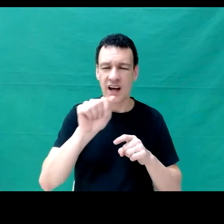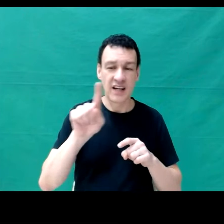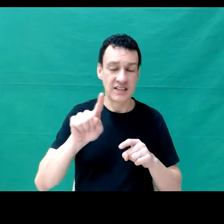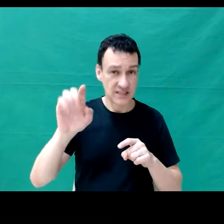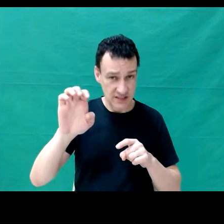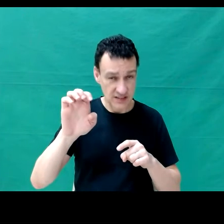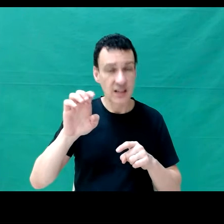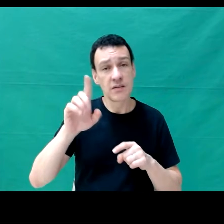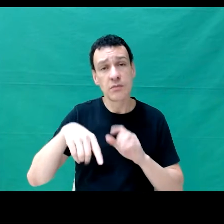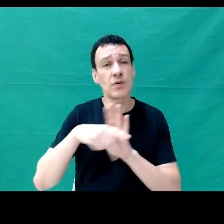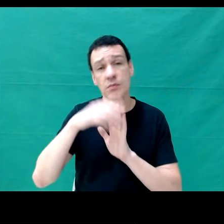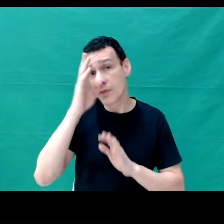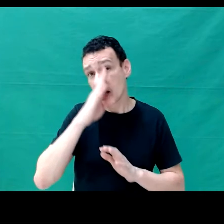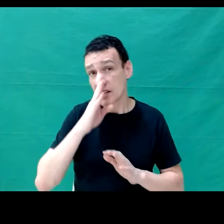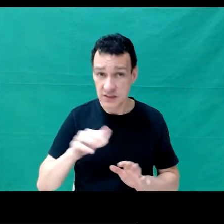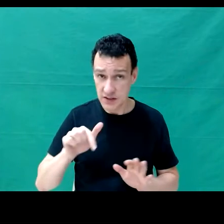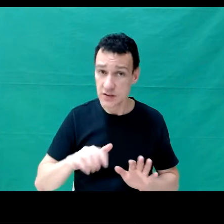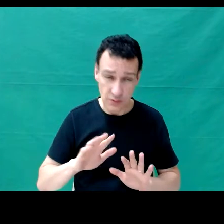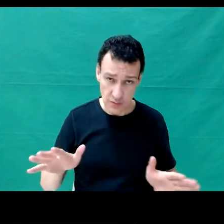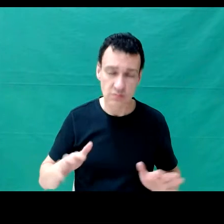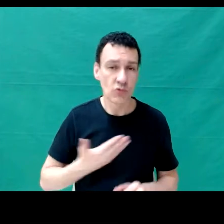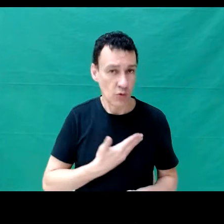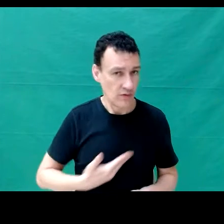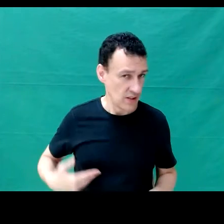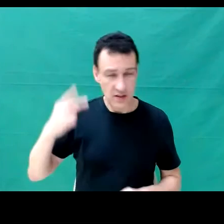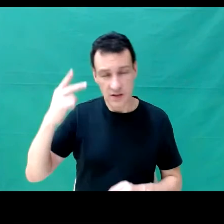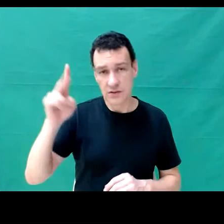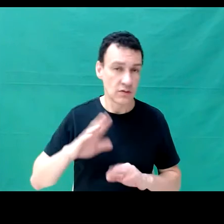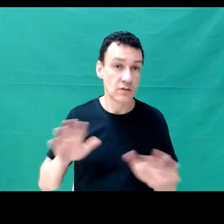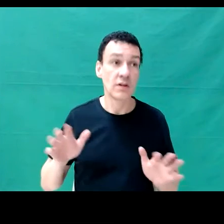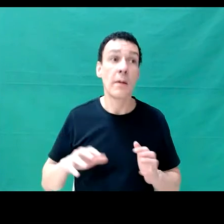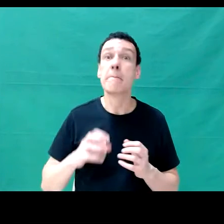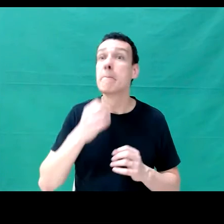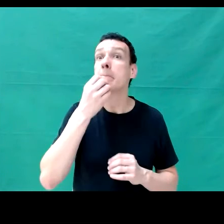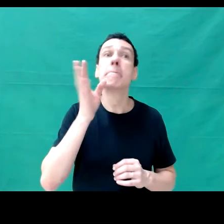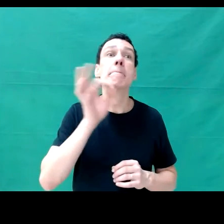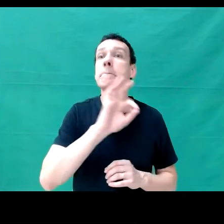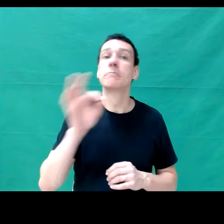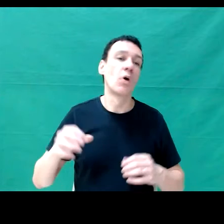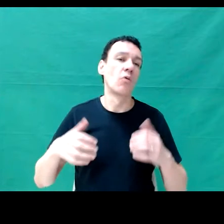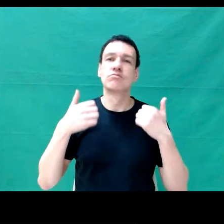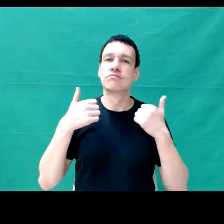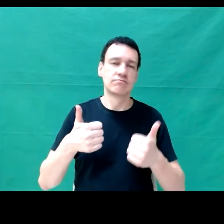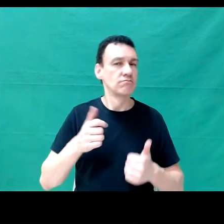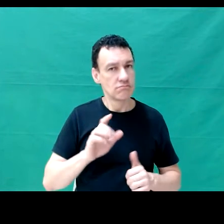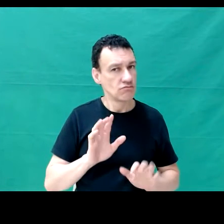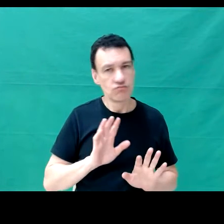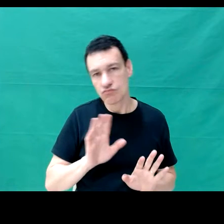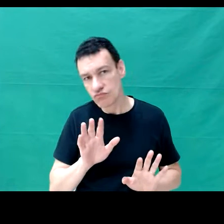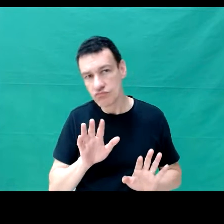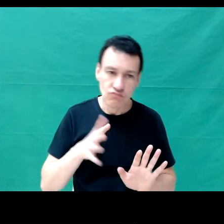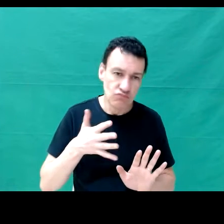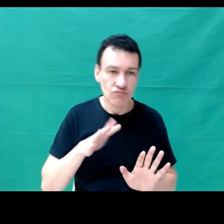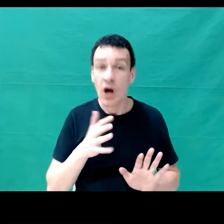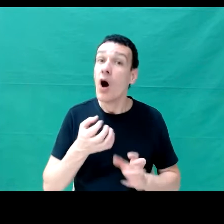parte da IMAG, né. Não é uma ferramenta muito potente para validações, né, ela é uma ferramenta boa, mas